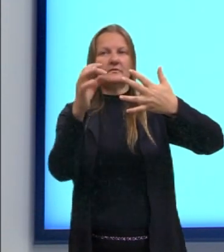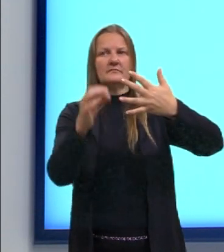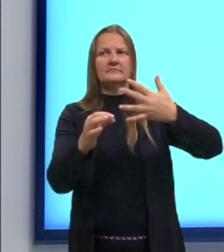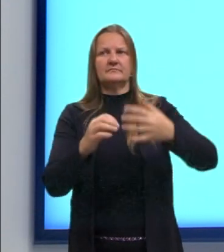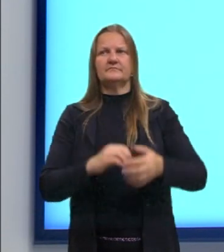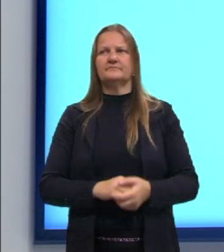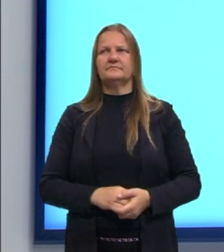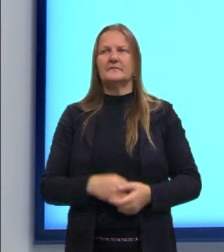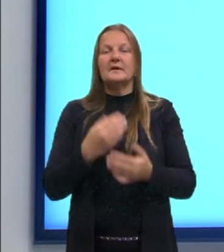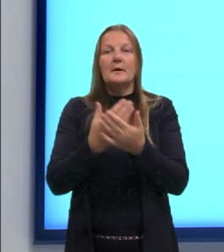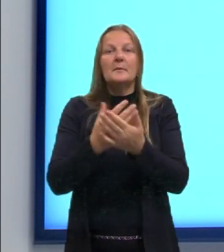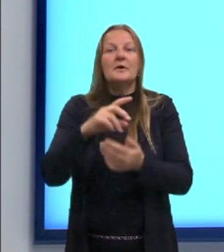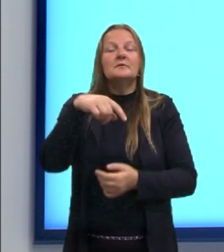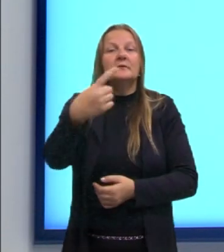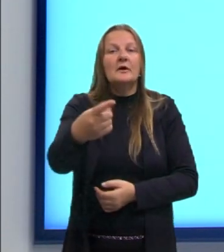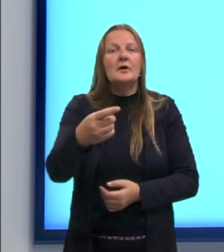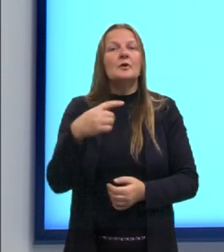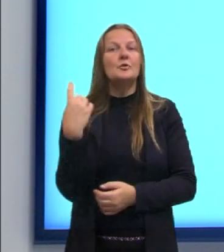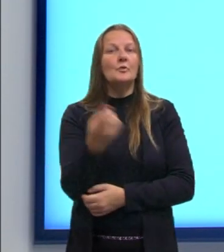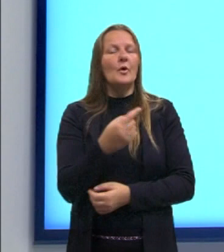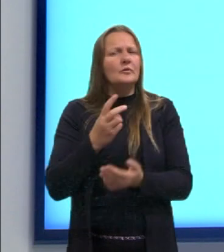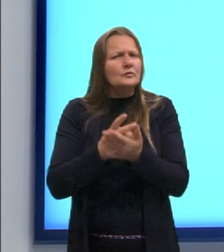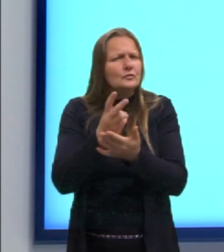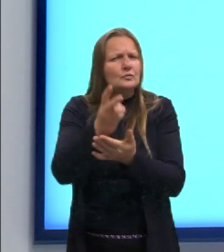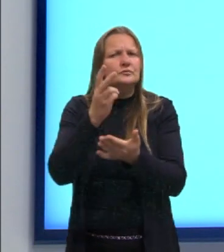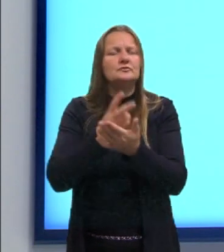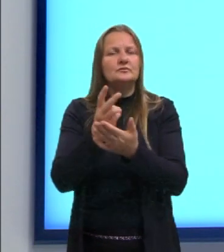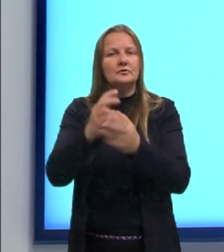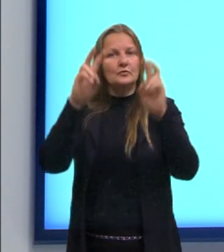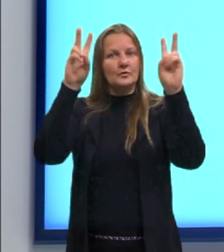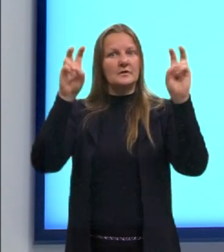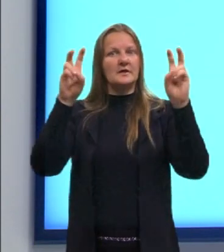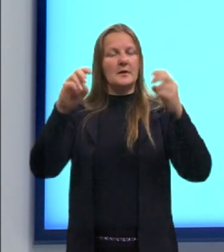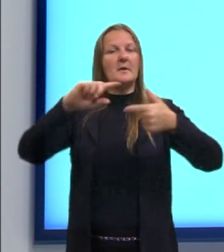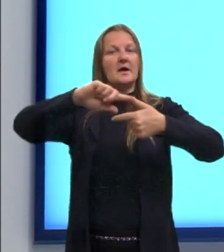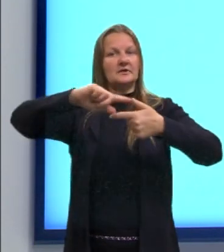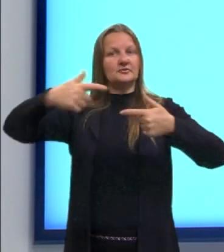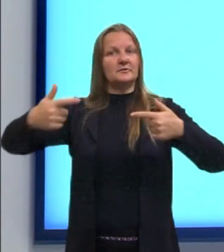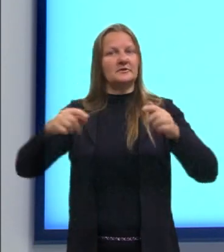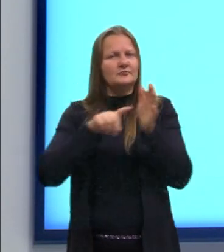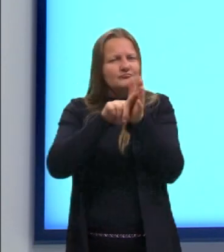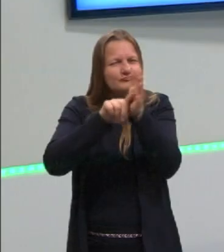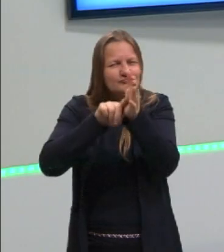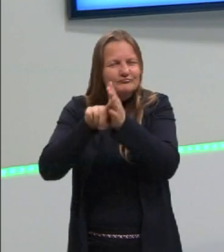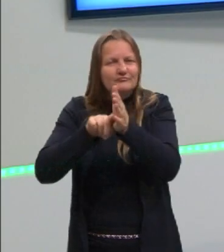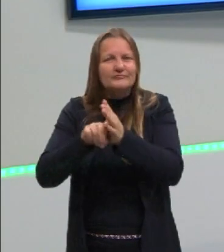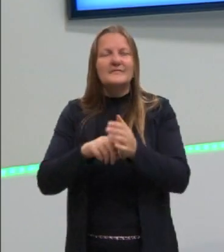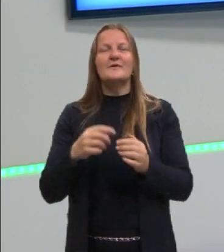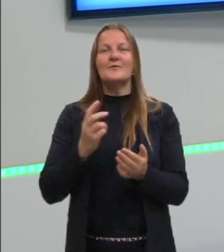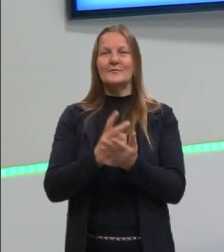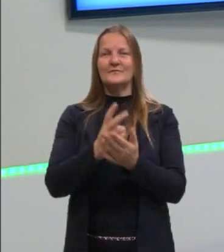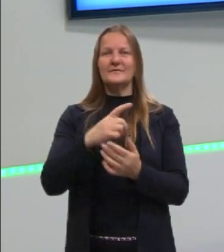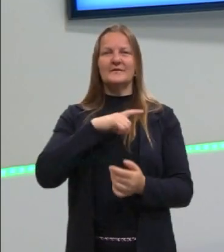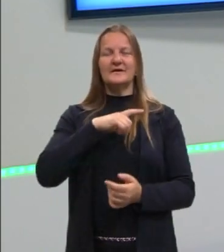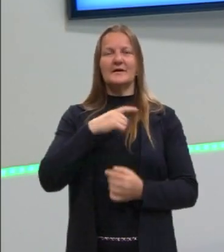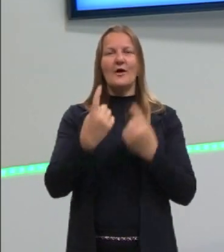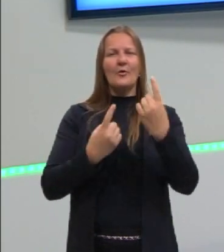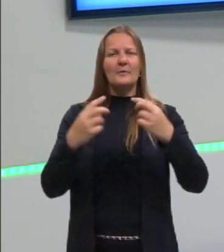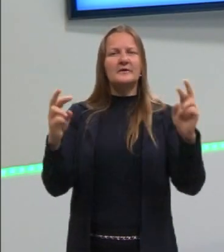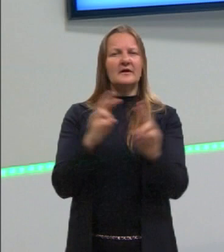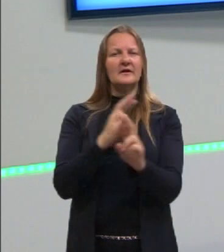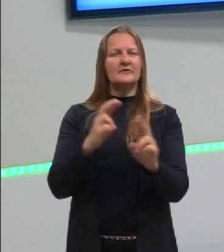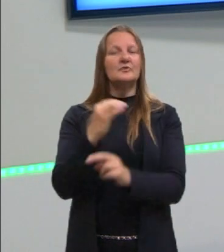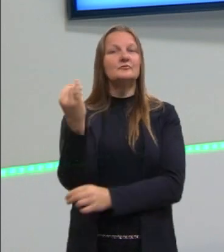Nas próximas aulas, gente, nós vamos continuar abordando a geometria analítica. Nós vamos ter algumas